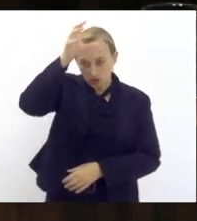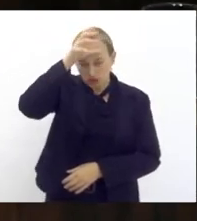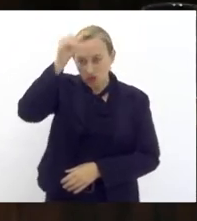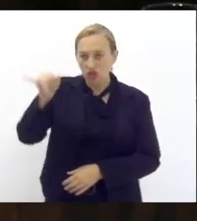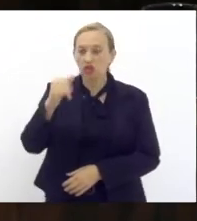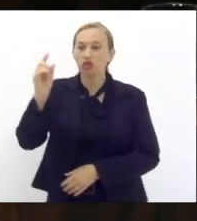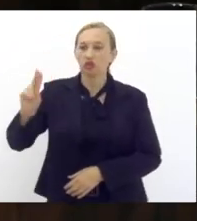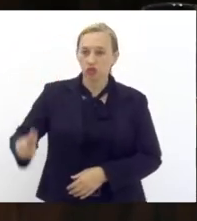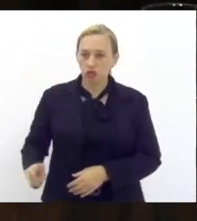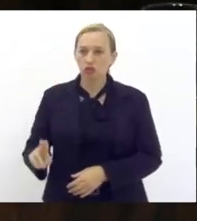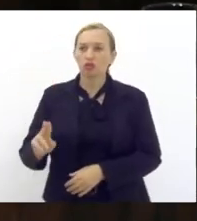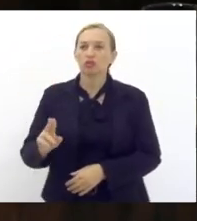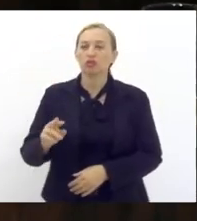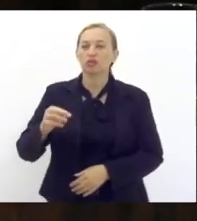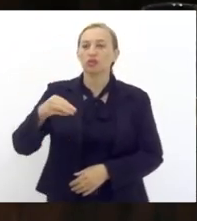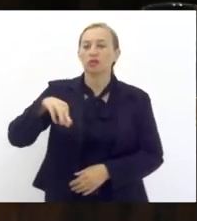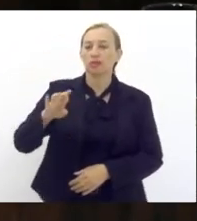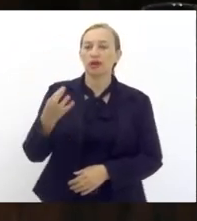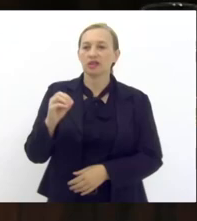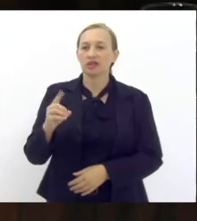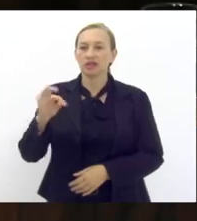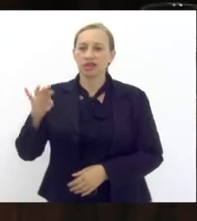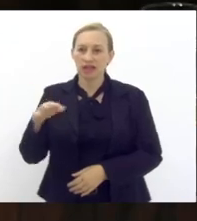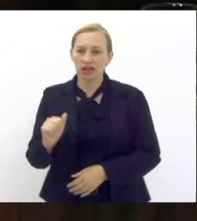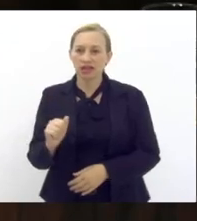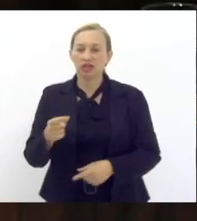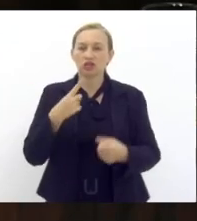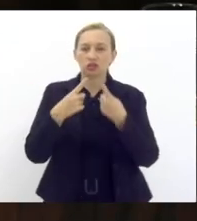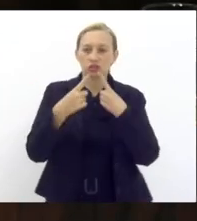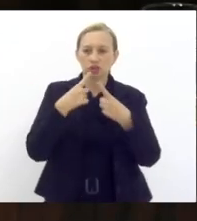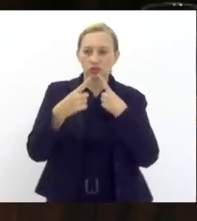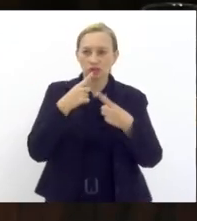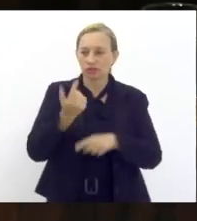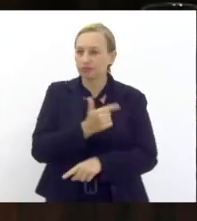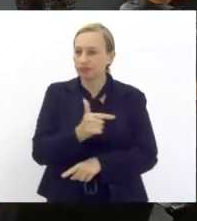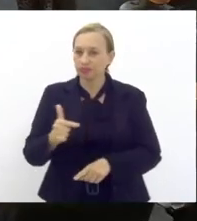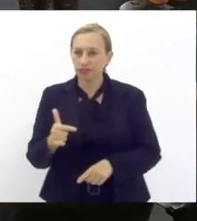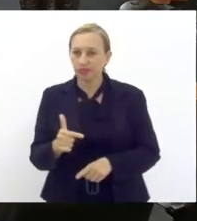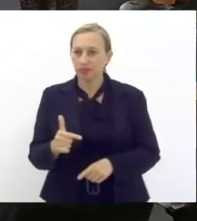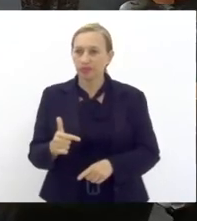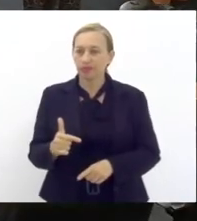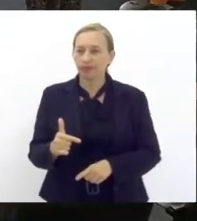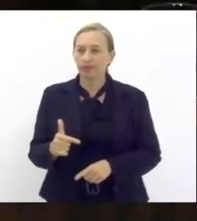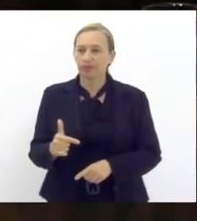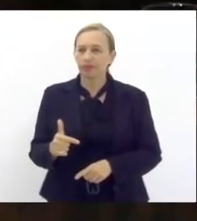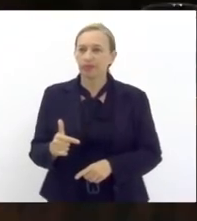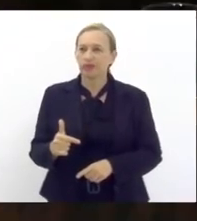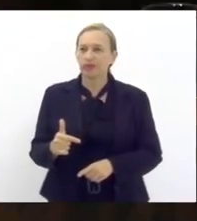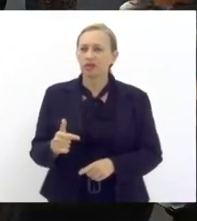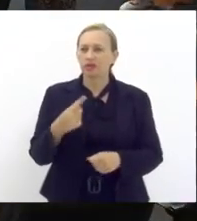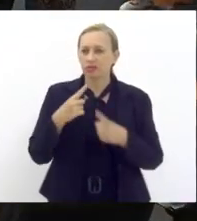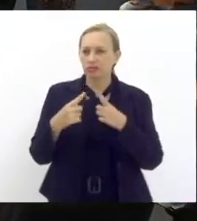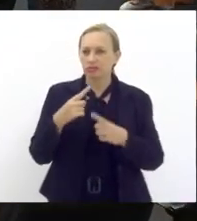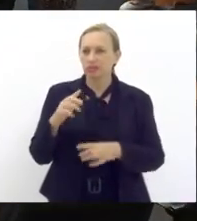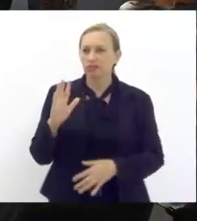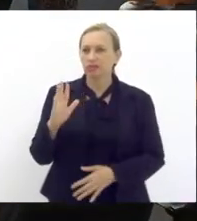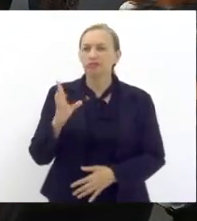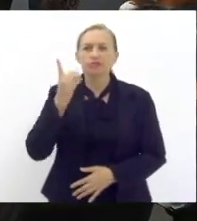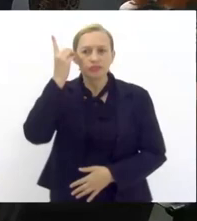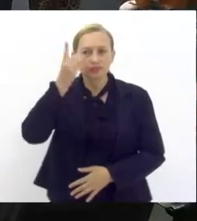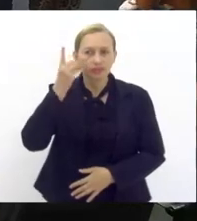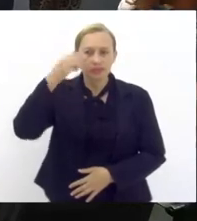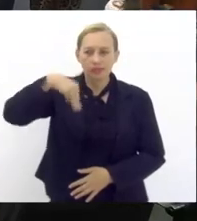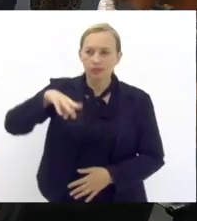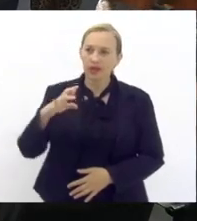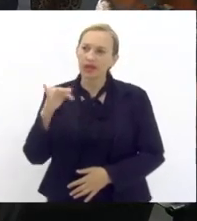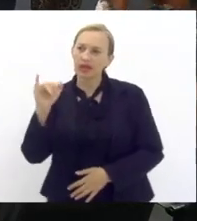e Márcio Canella. Em discussão. Não havendo quem para discutir. Deputada Marina, do